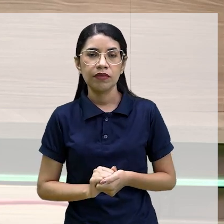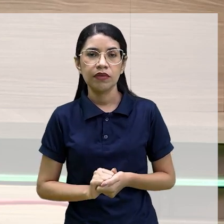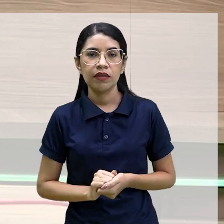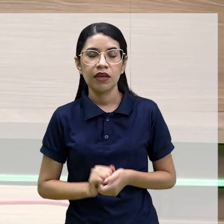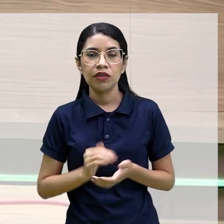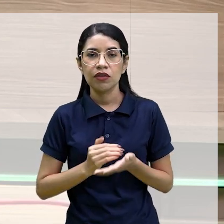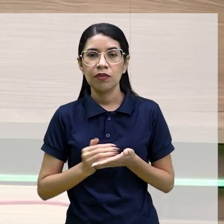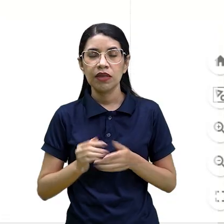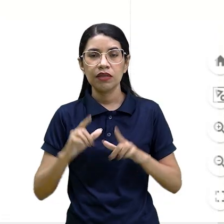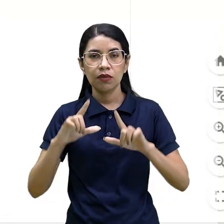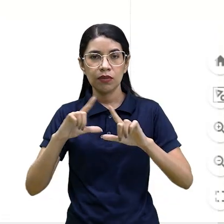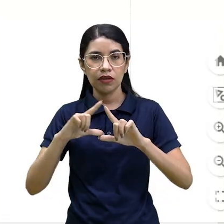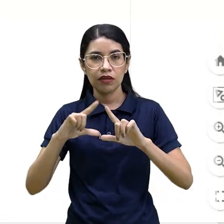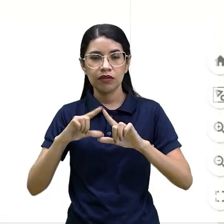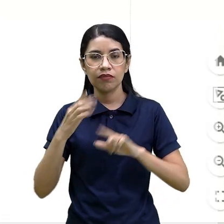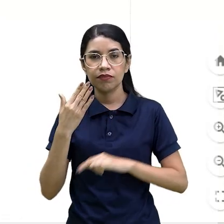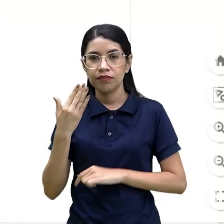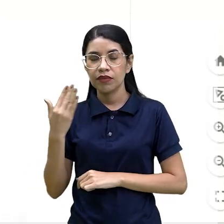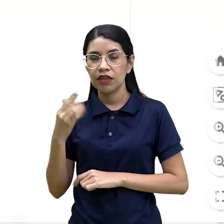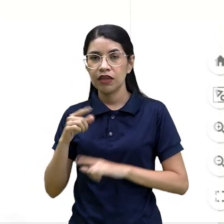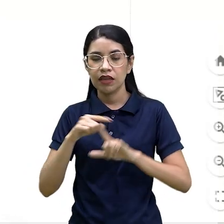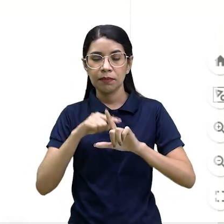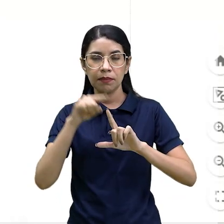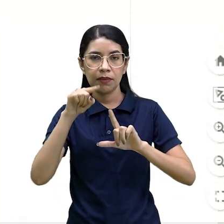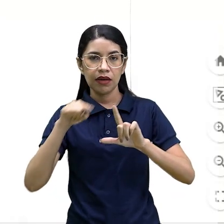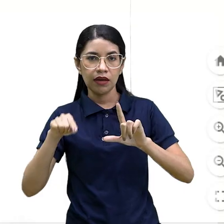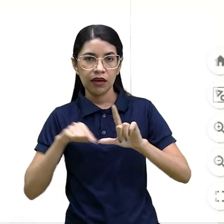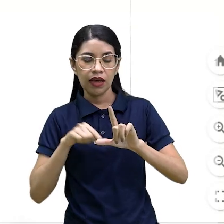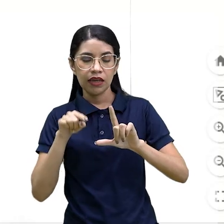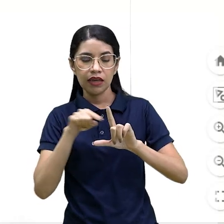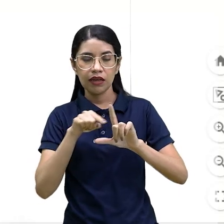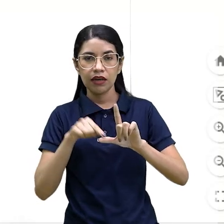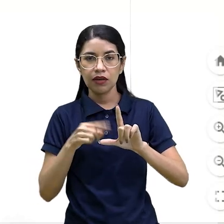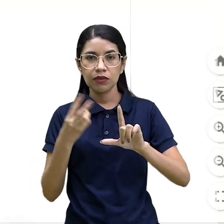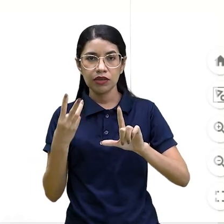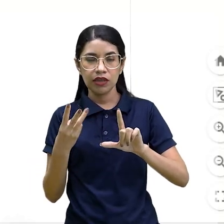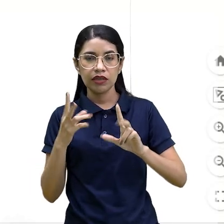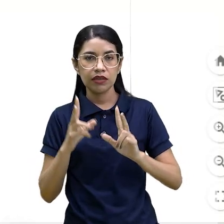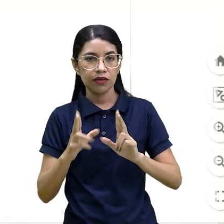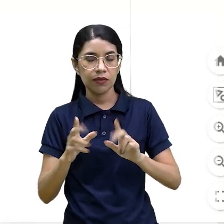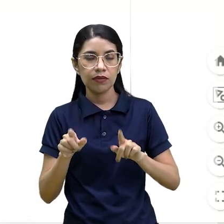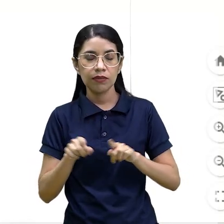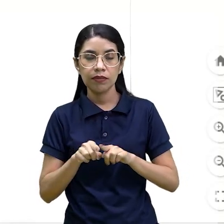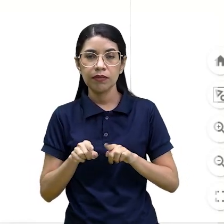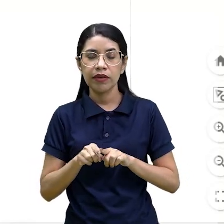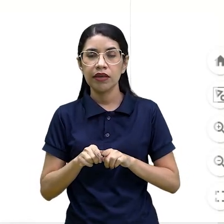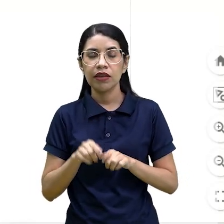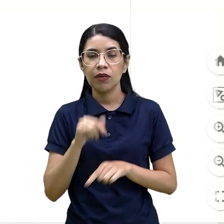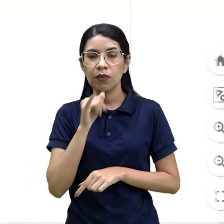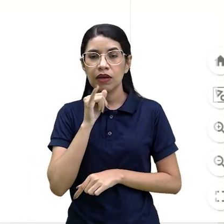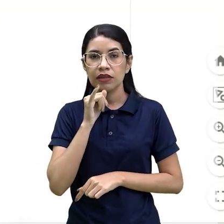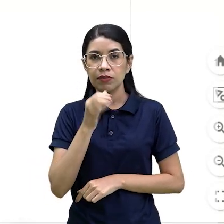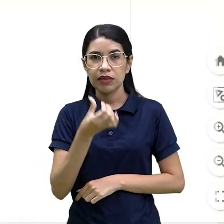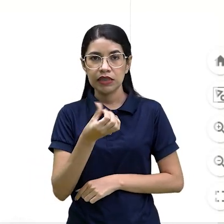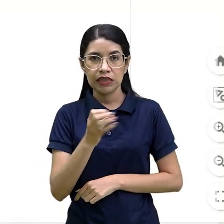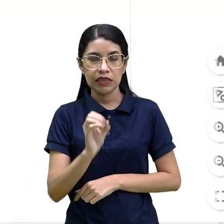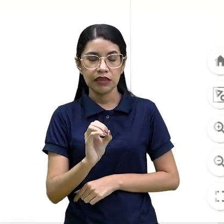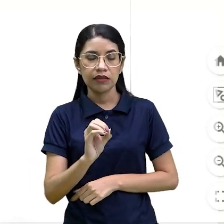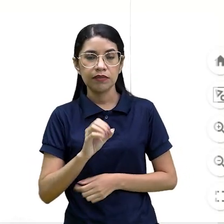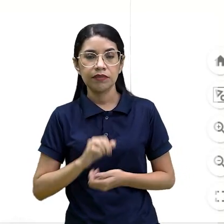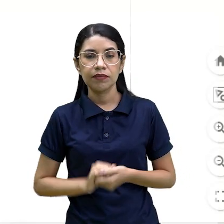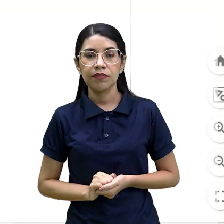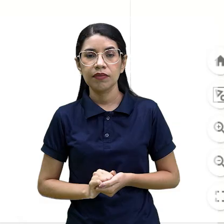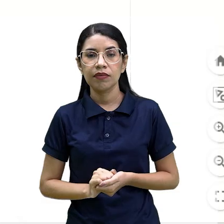com o triângulo equilátero, 3 lados e 3 ângulos, né, iguais, aqui no caso 60 graus. Quando